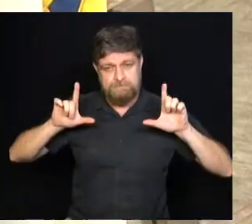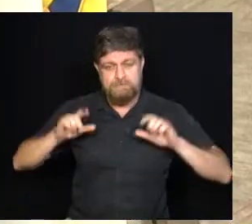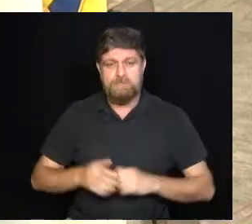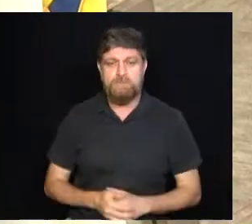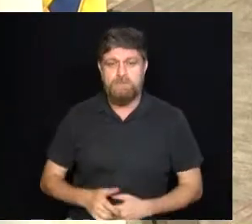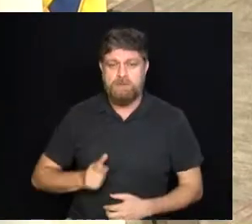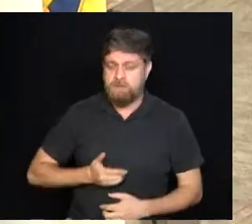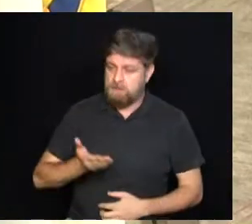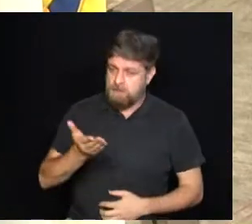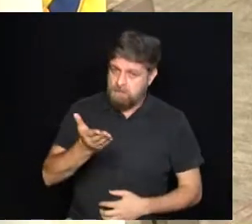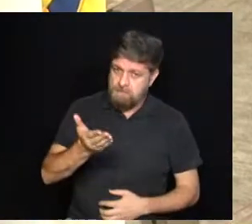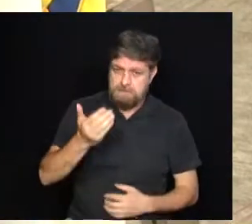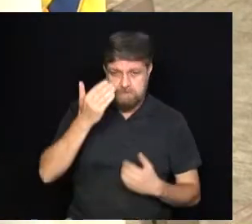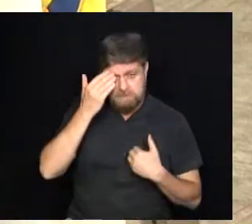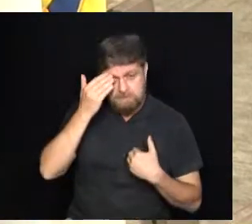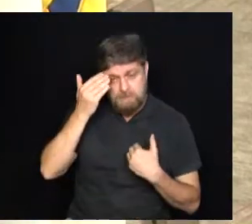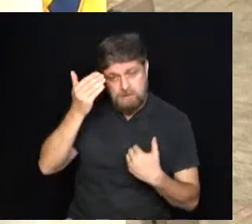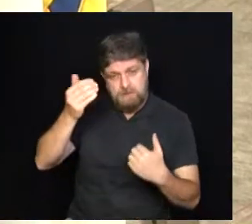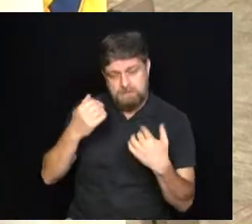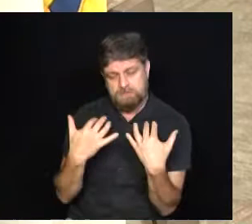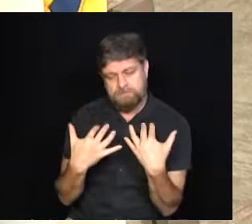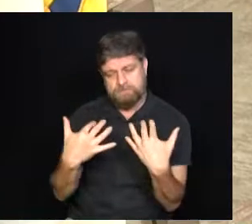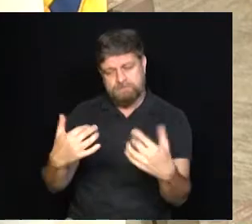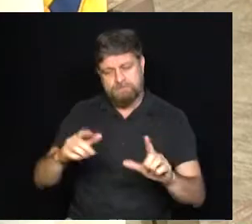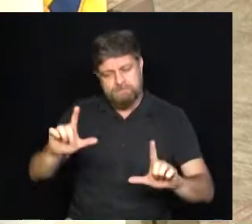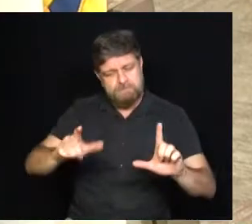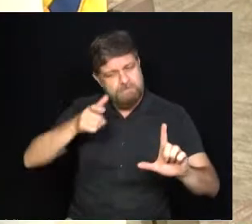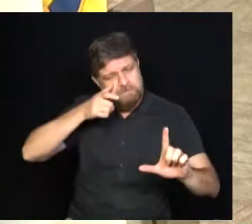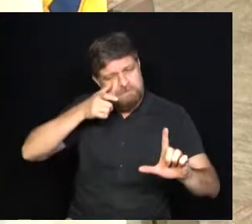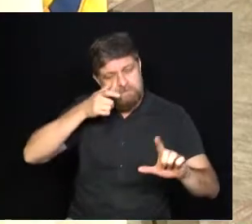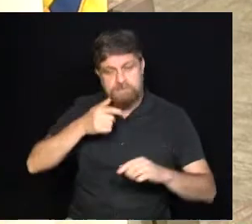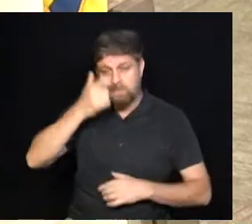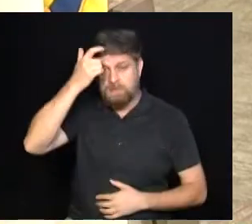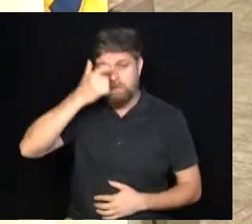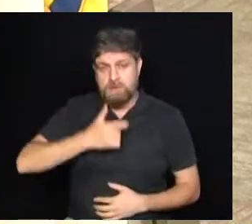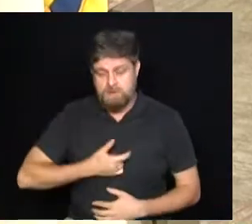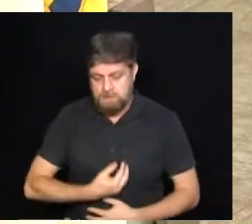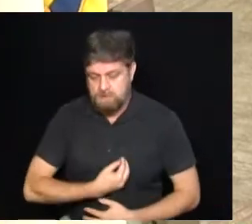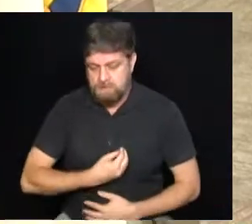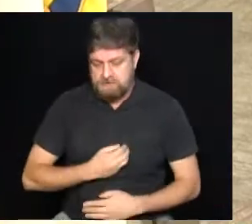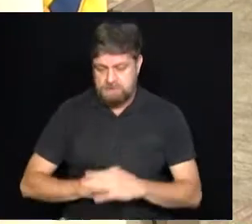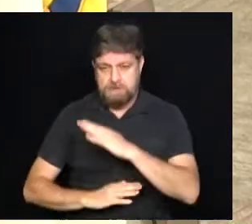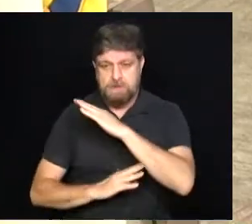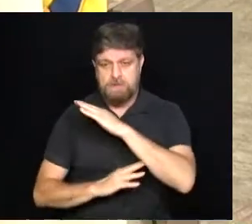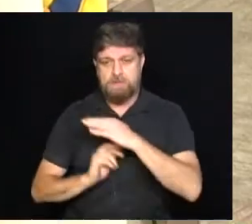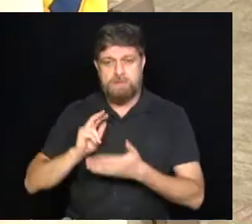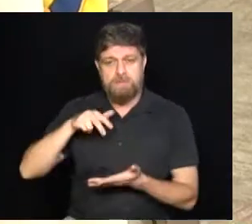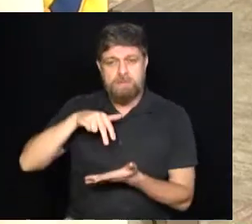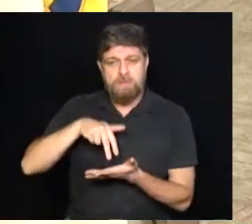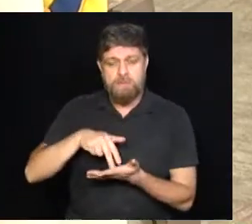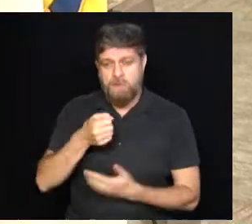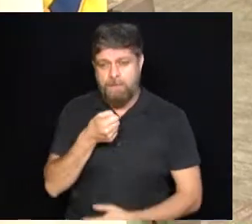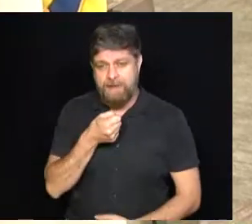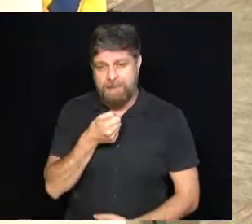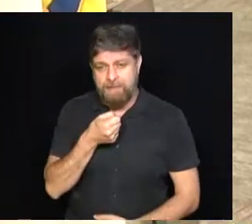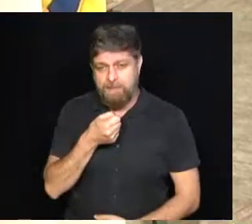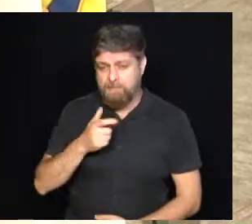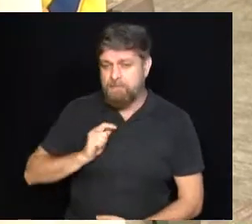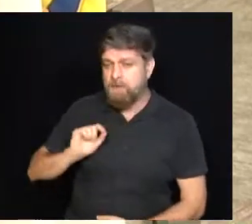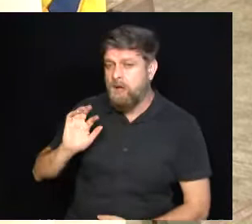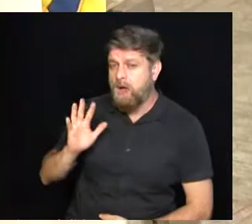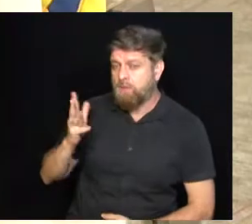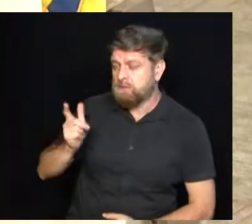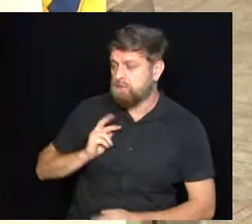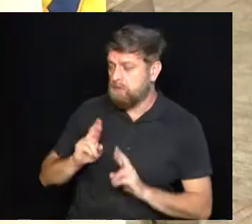Campinas. A você de casa, muito obrigada pela companhia e audiência. Eu falo aqui do plenário da Casa Legislativa, onde vai acontecer mais uma